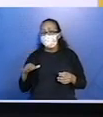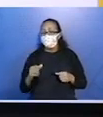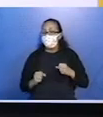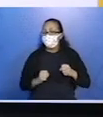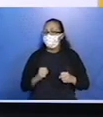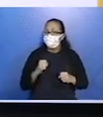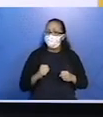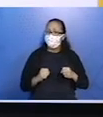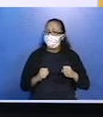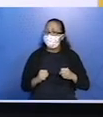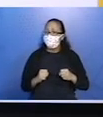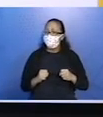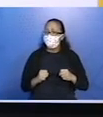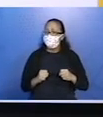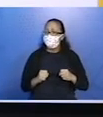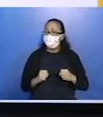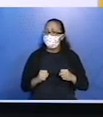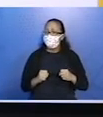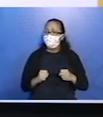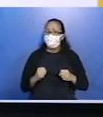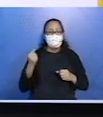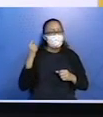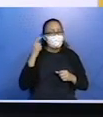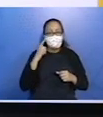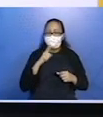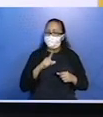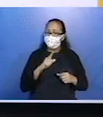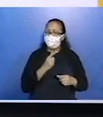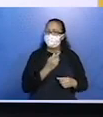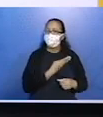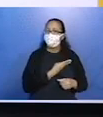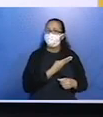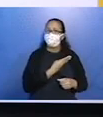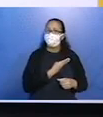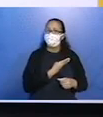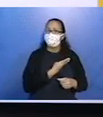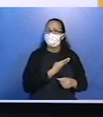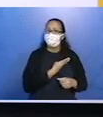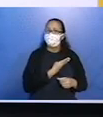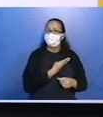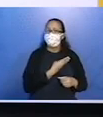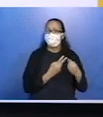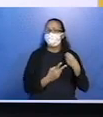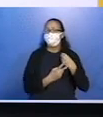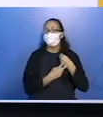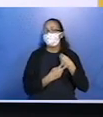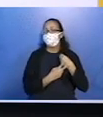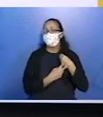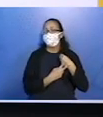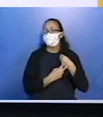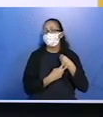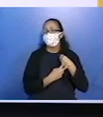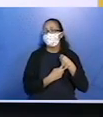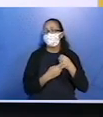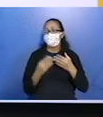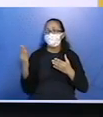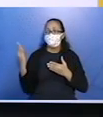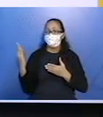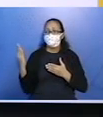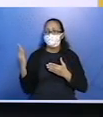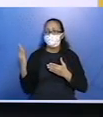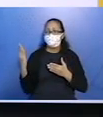muito, mas não alcançou o colega. Olha os verbos destacados. Correu e